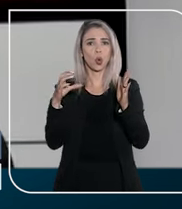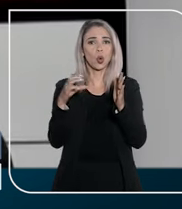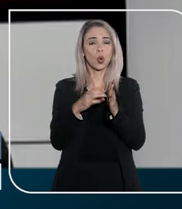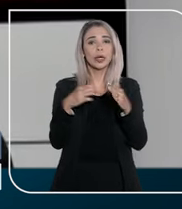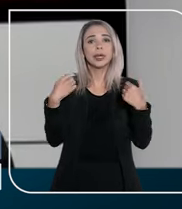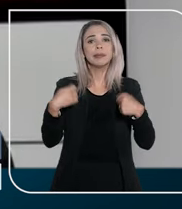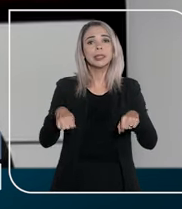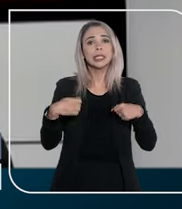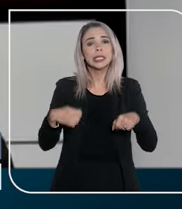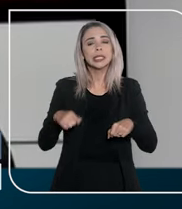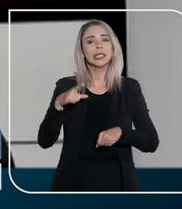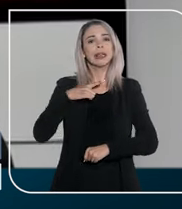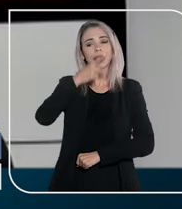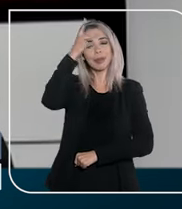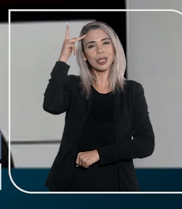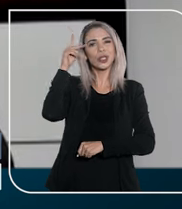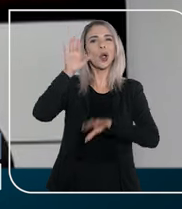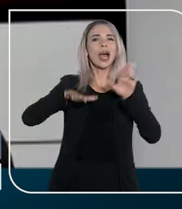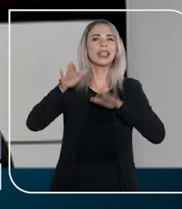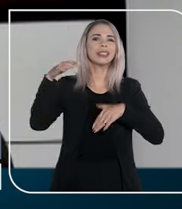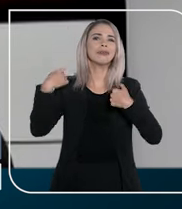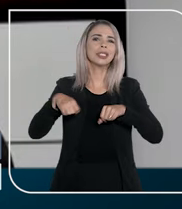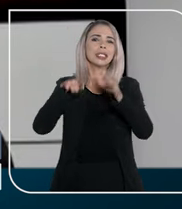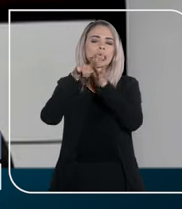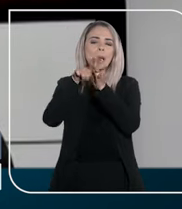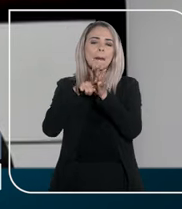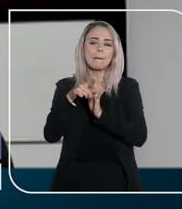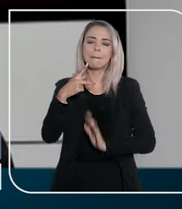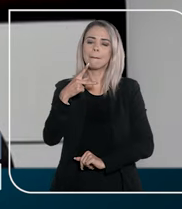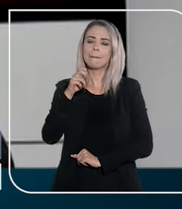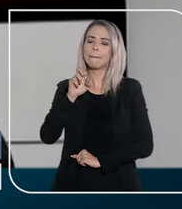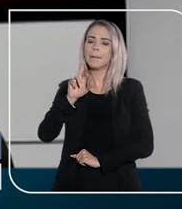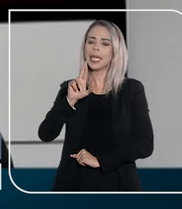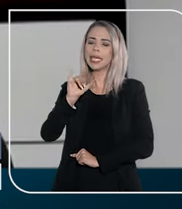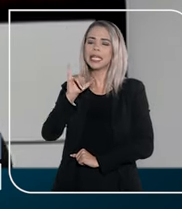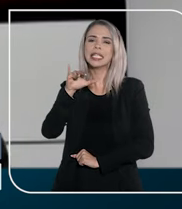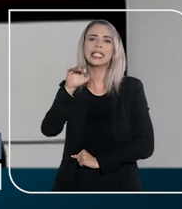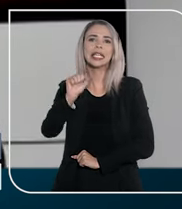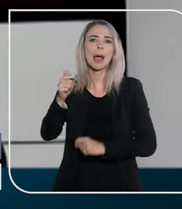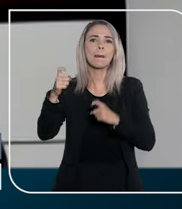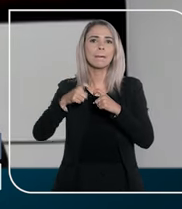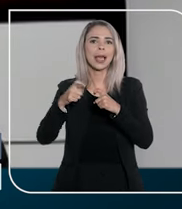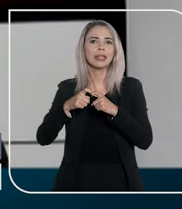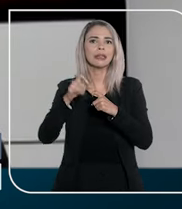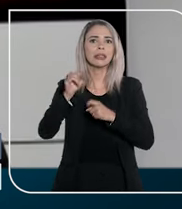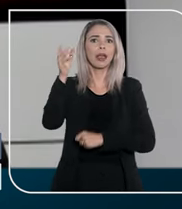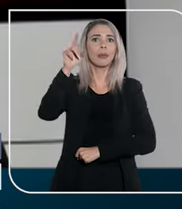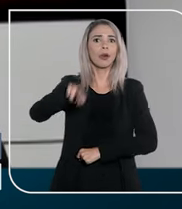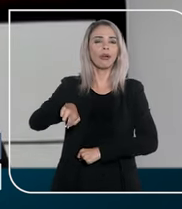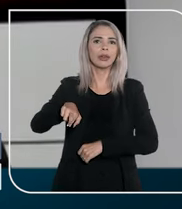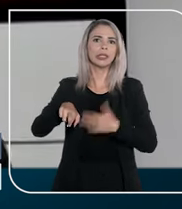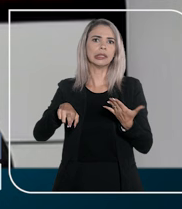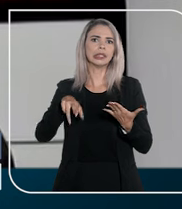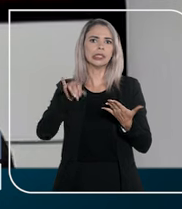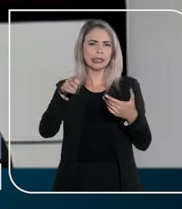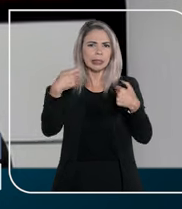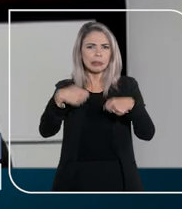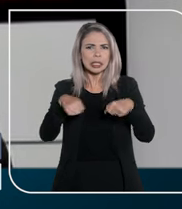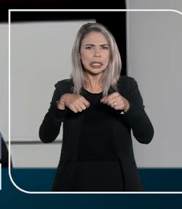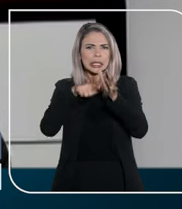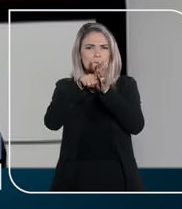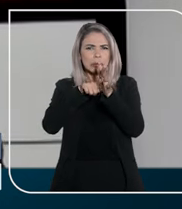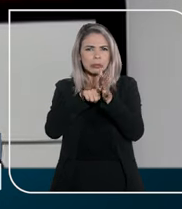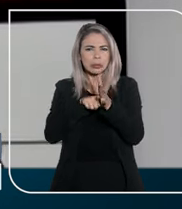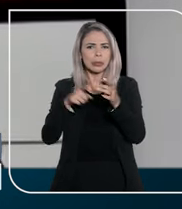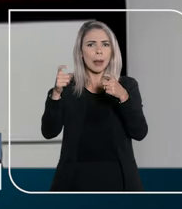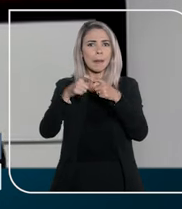precisar talvez de uma perícia, como é o caso de uma reprovação na etapa médica. Se eu preciso de uma perícia judicial e não consigo